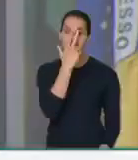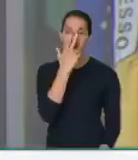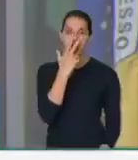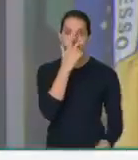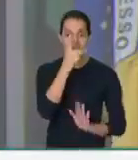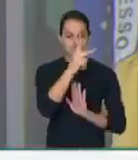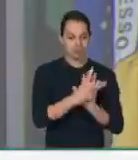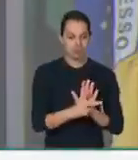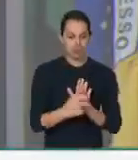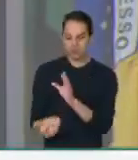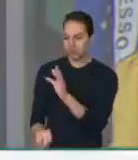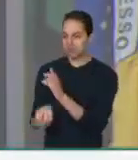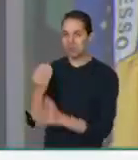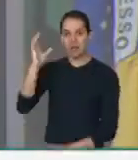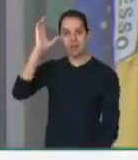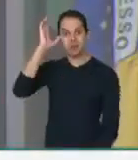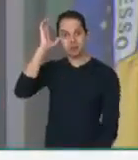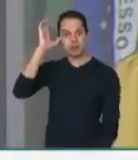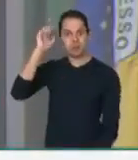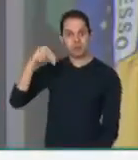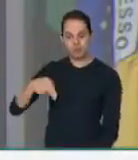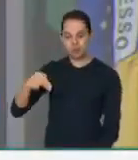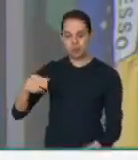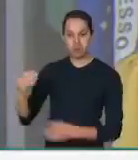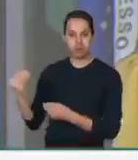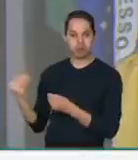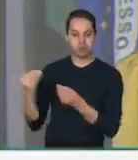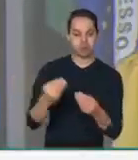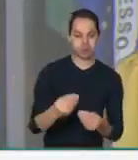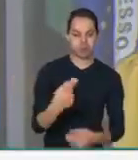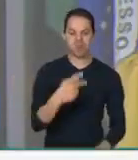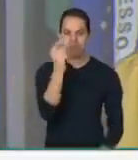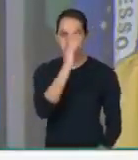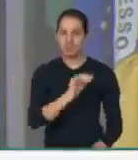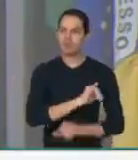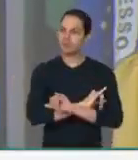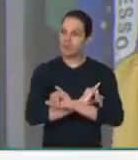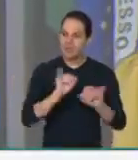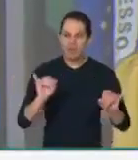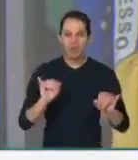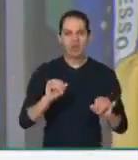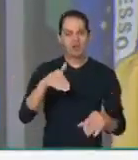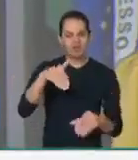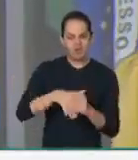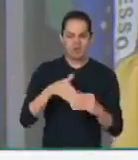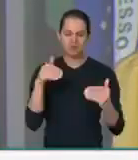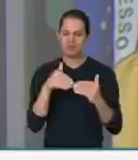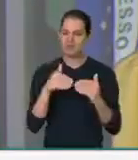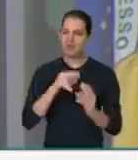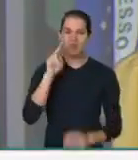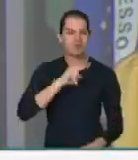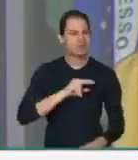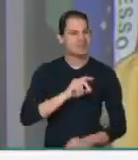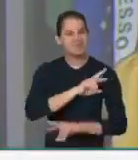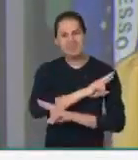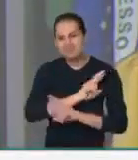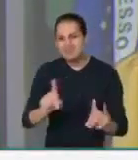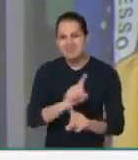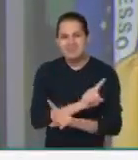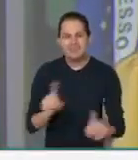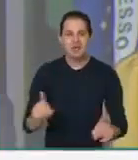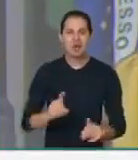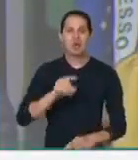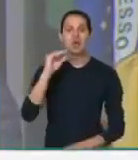por isso eu digo para vocês senhores deputados e deputadas não votem favoráveis é sujeito não vota em